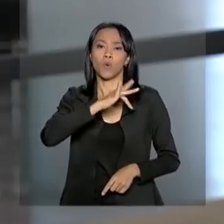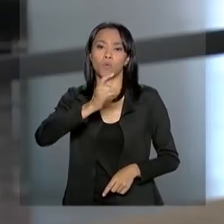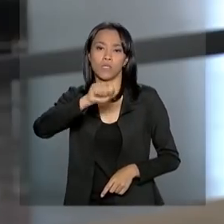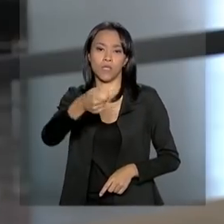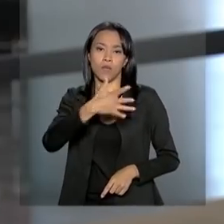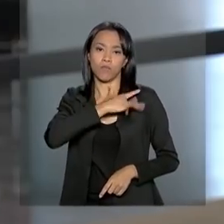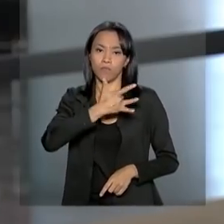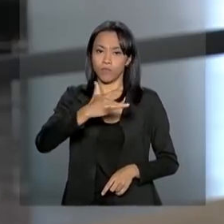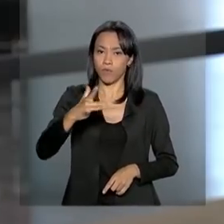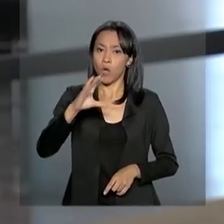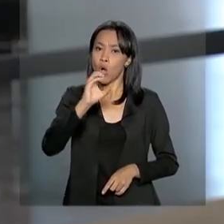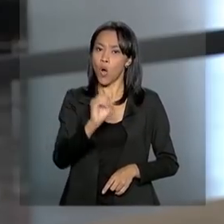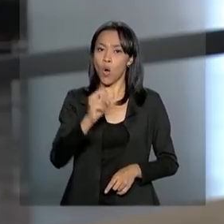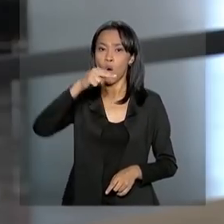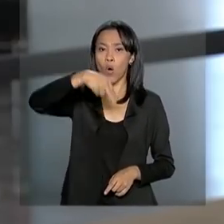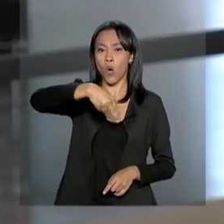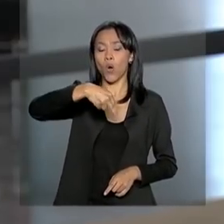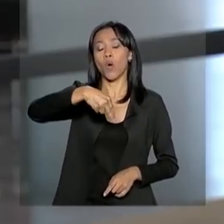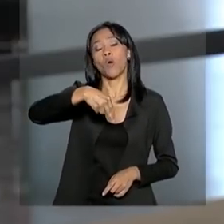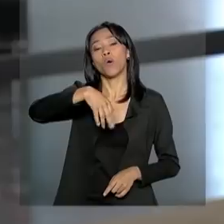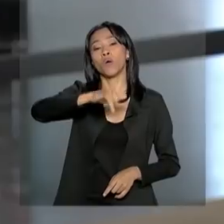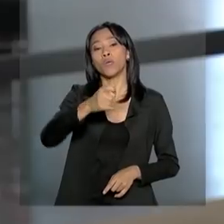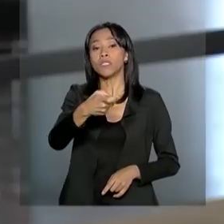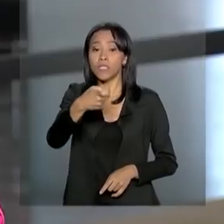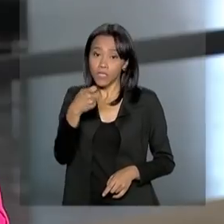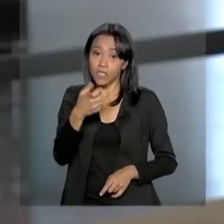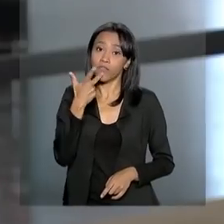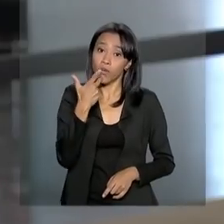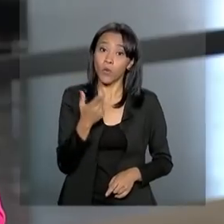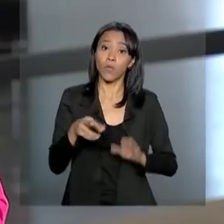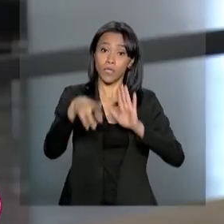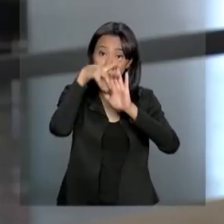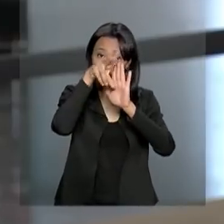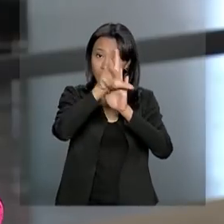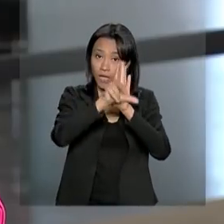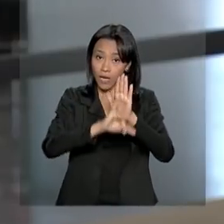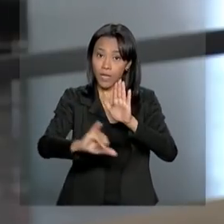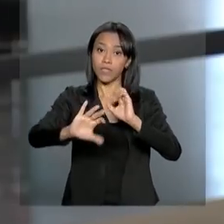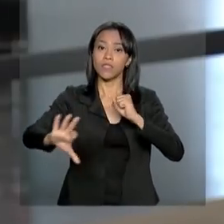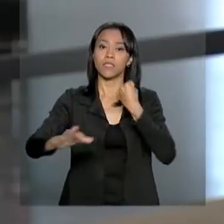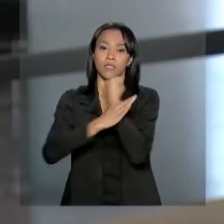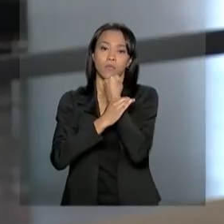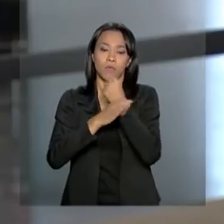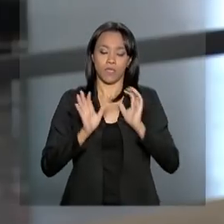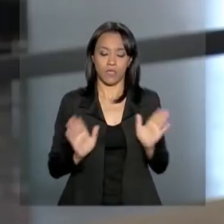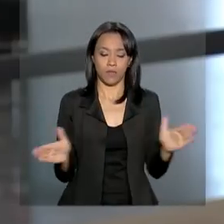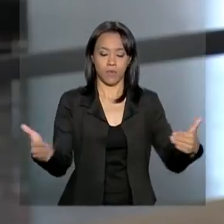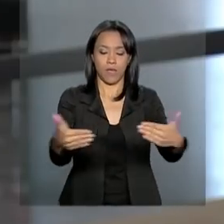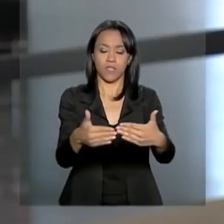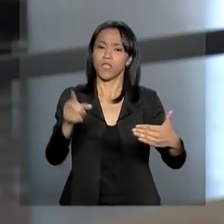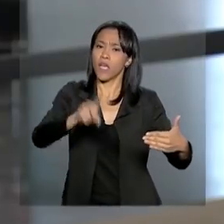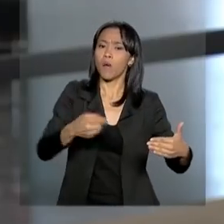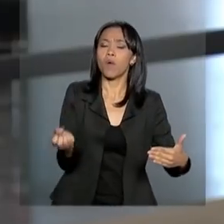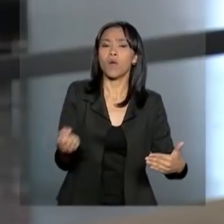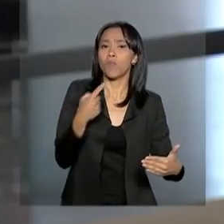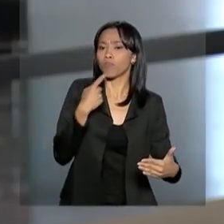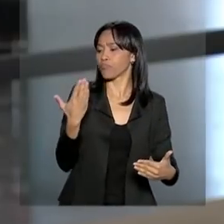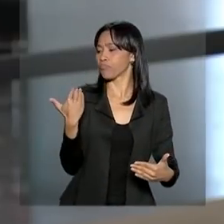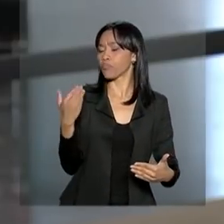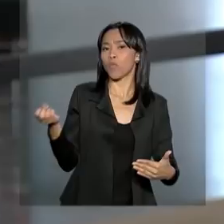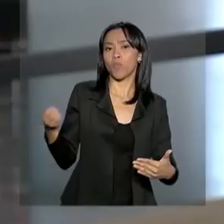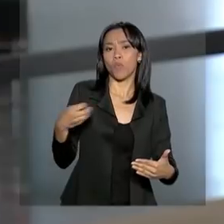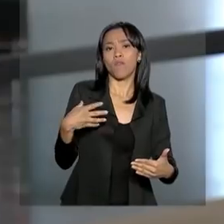sobre a importância da Lei de Segurança de Barragens, que é a legislação mais recente que o Brasil tem, de 2010,